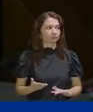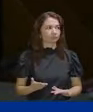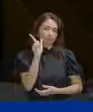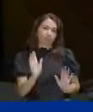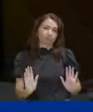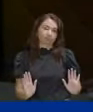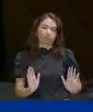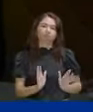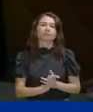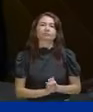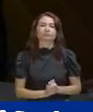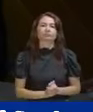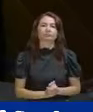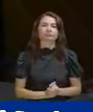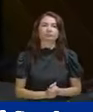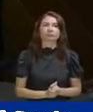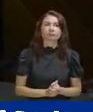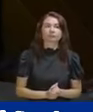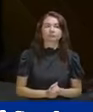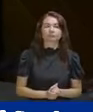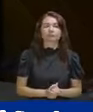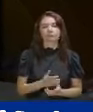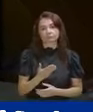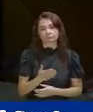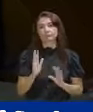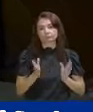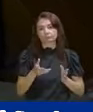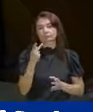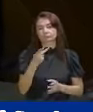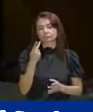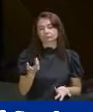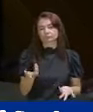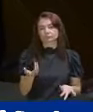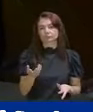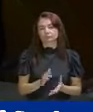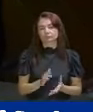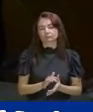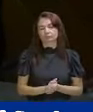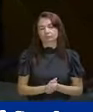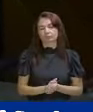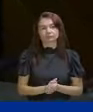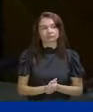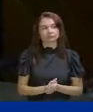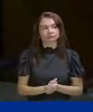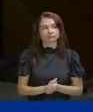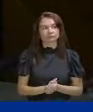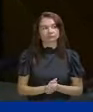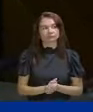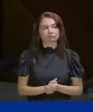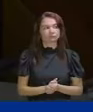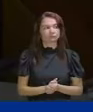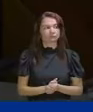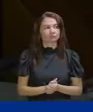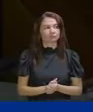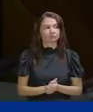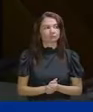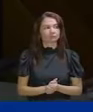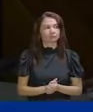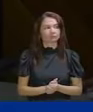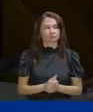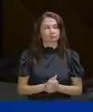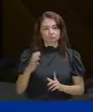preta. E a não ser que, como ela mesma já se manifestou, ela não está contaminada.